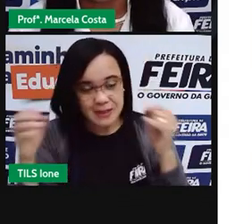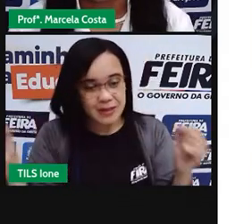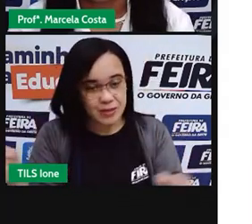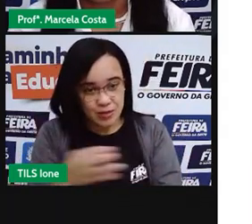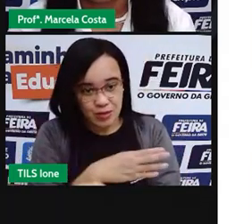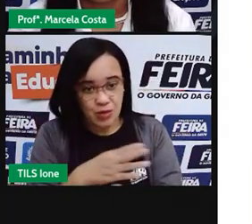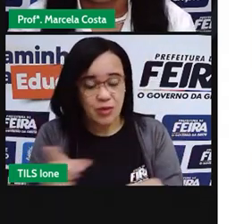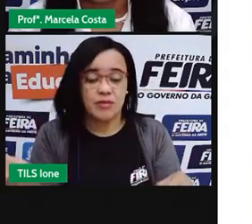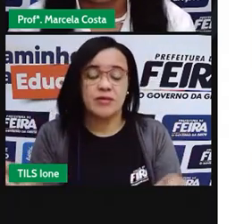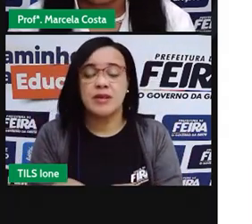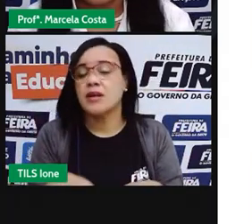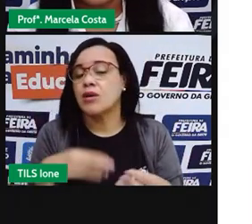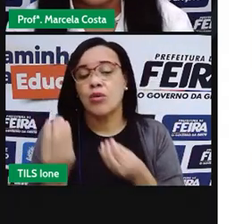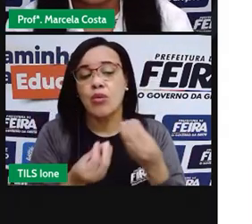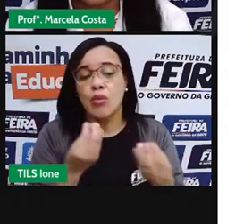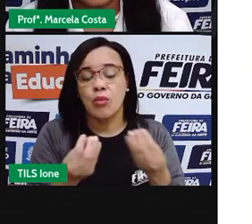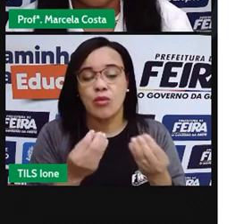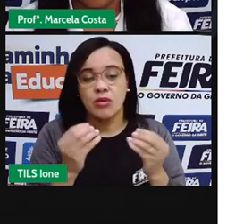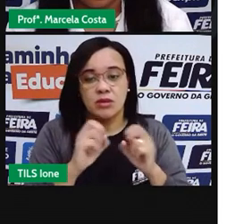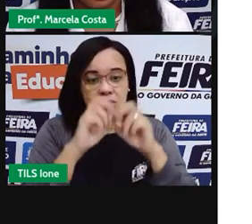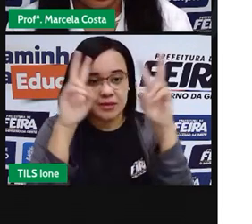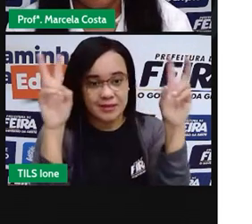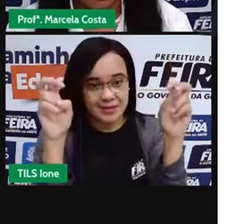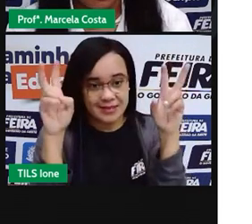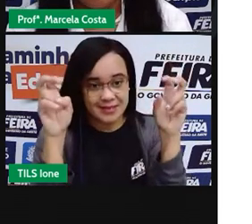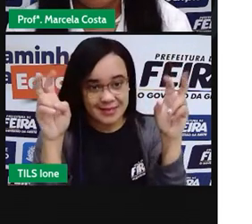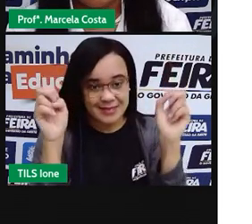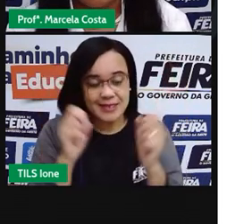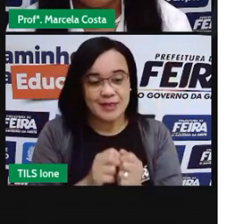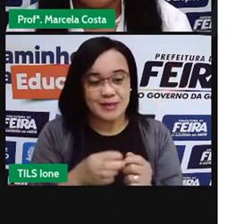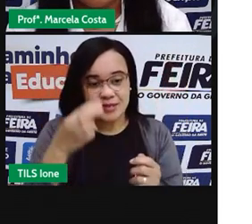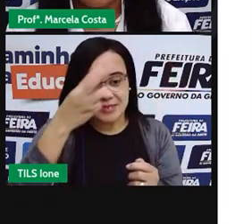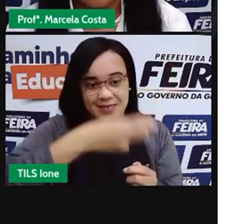título, os 33 porquinhos,